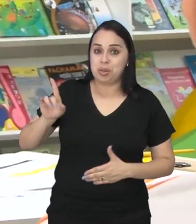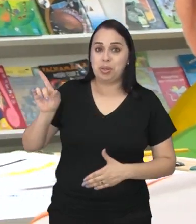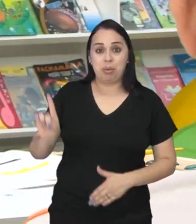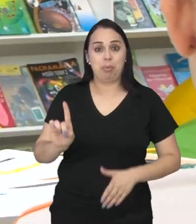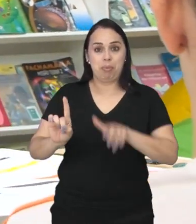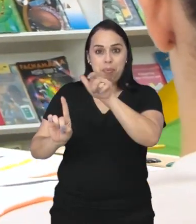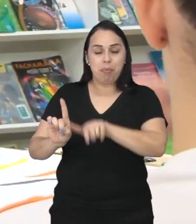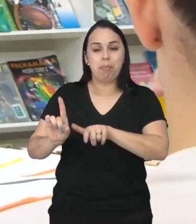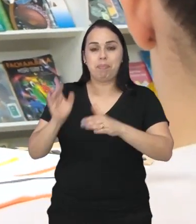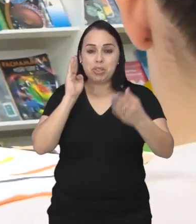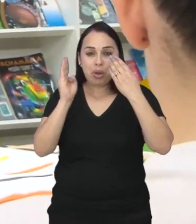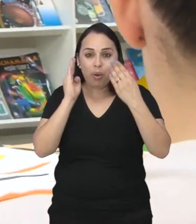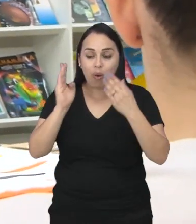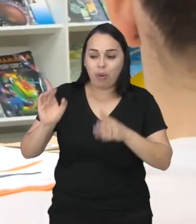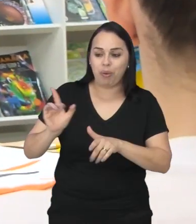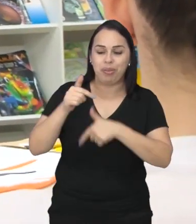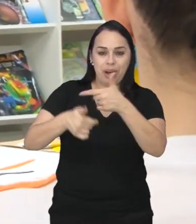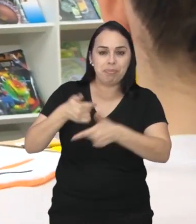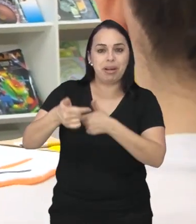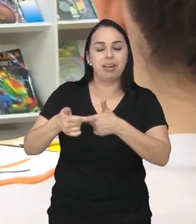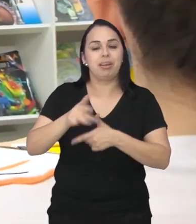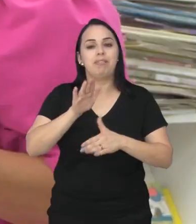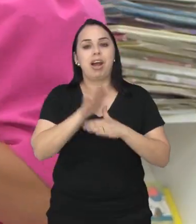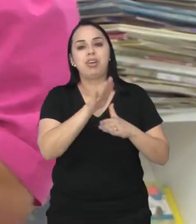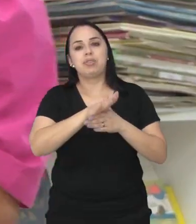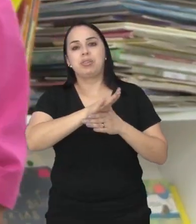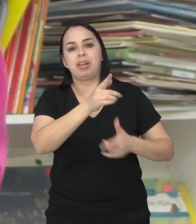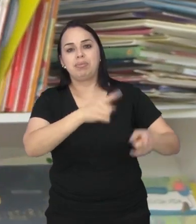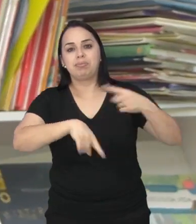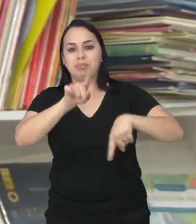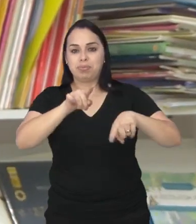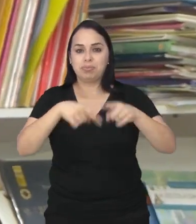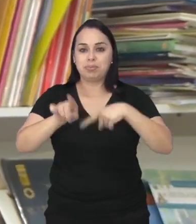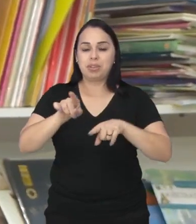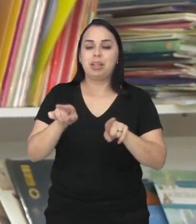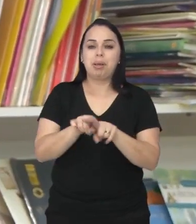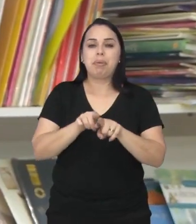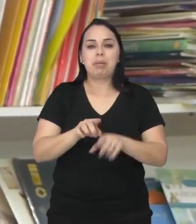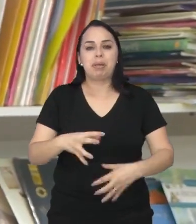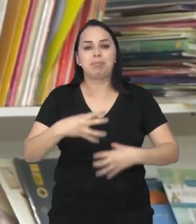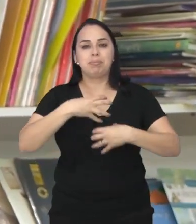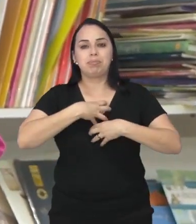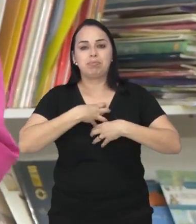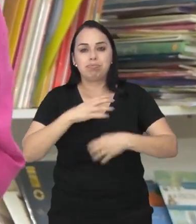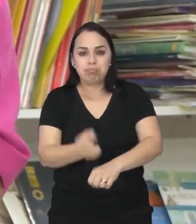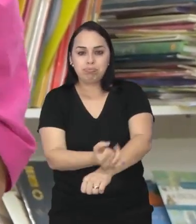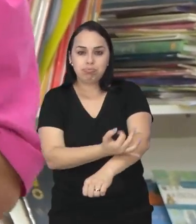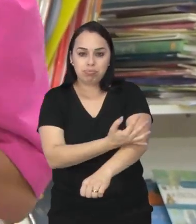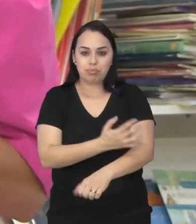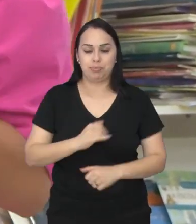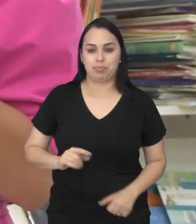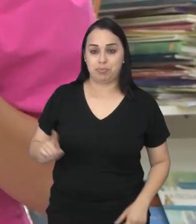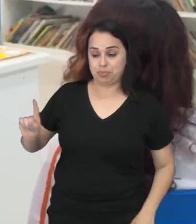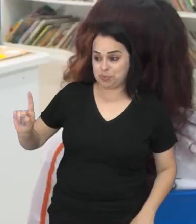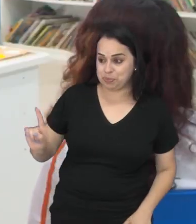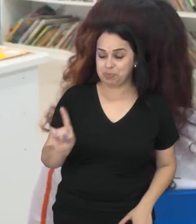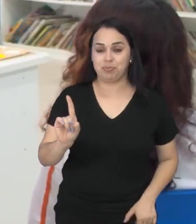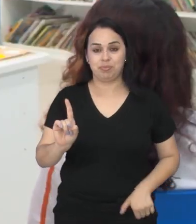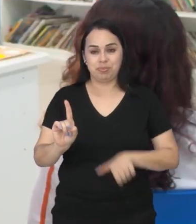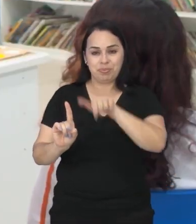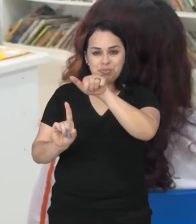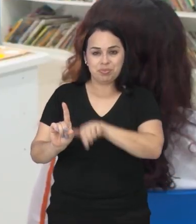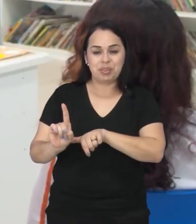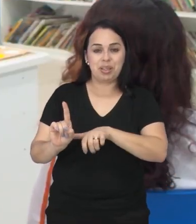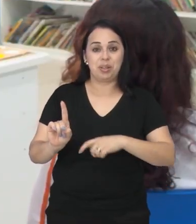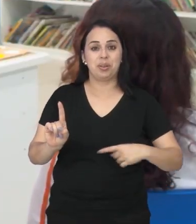e acredita que deve melhorar cada vez mais o desenvolvimento das competências socioemocionais dos alunos. A chegada